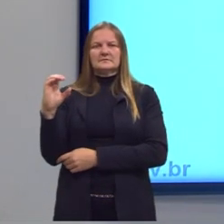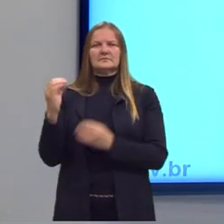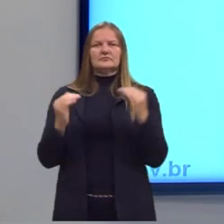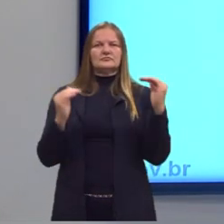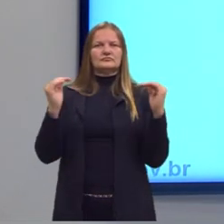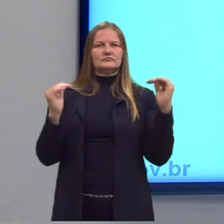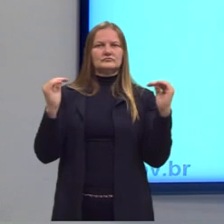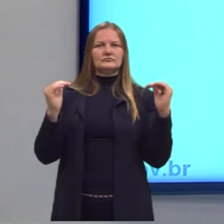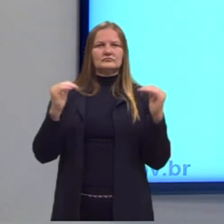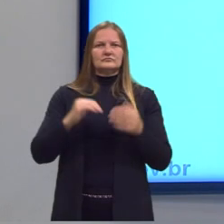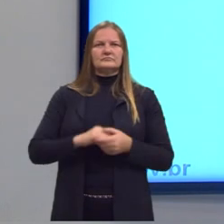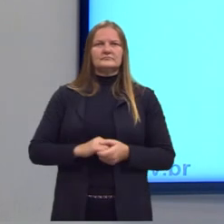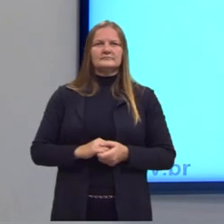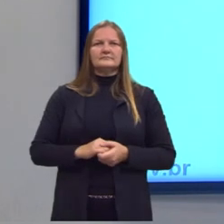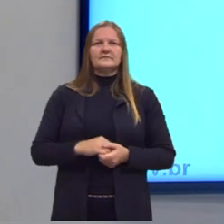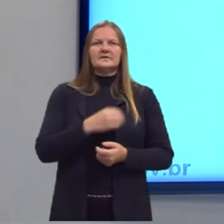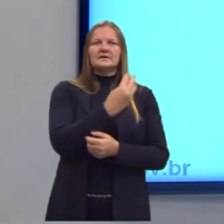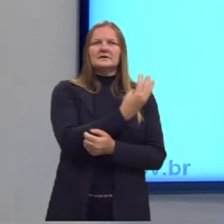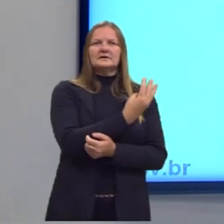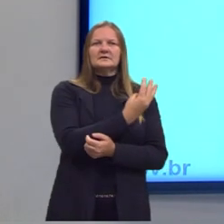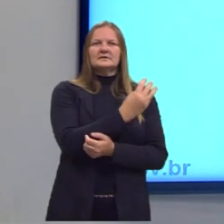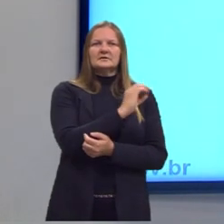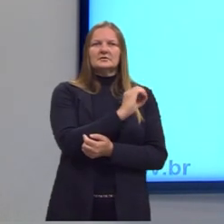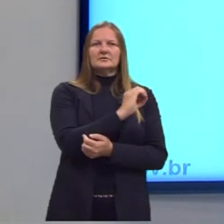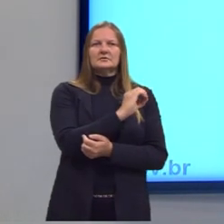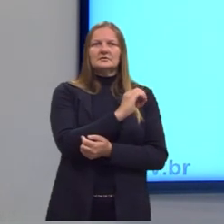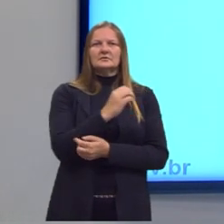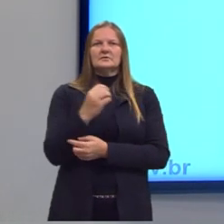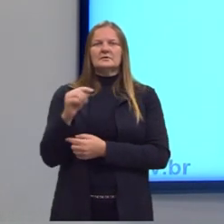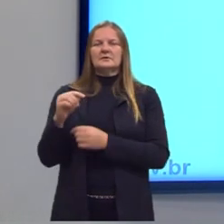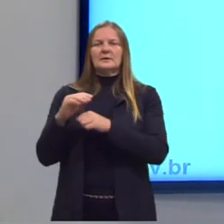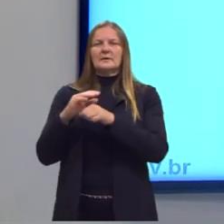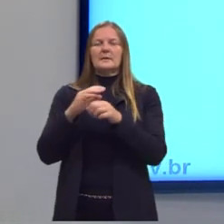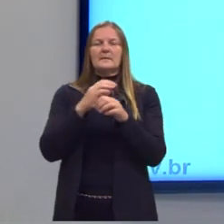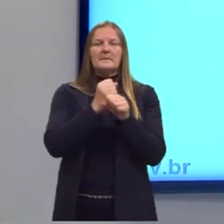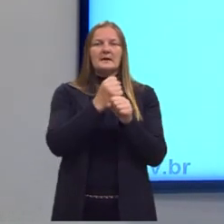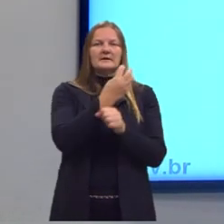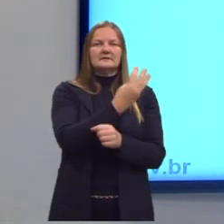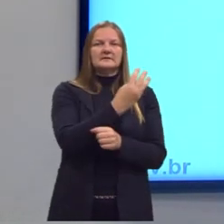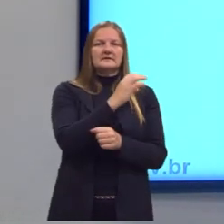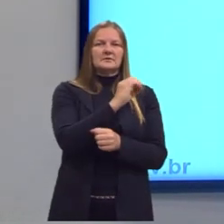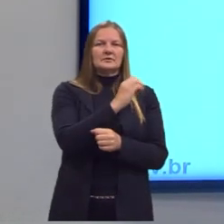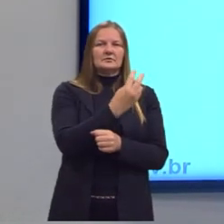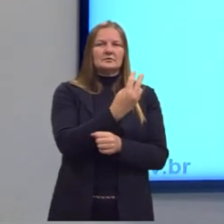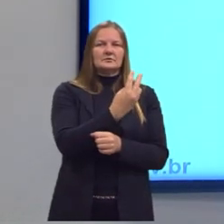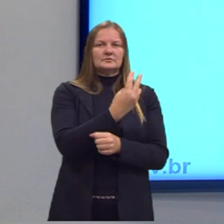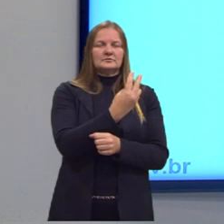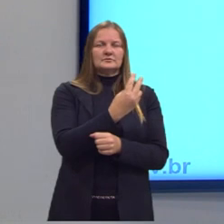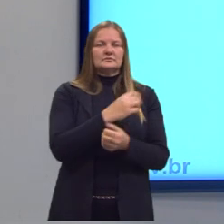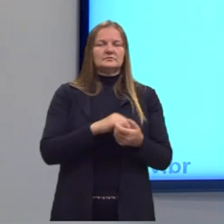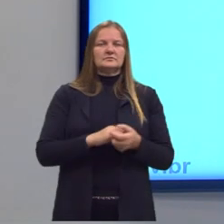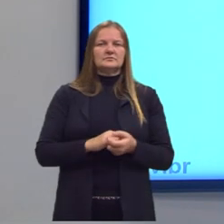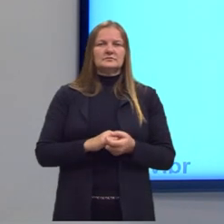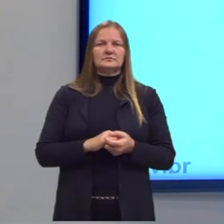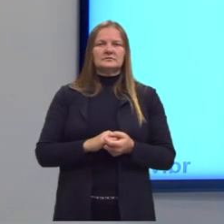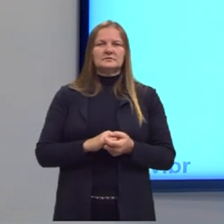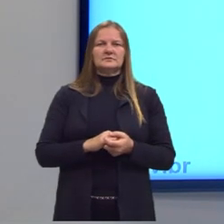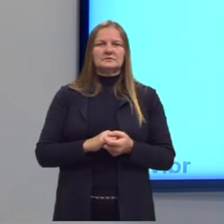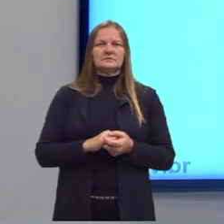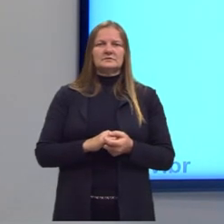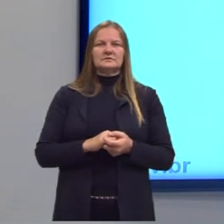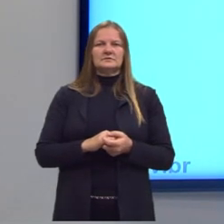carbonos que eu tenho três oxigenios mais três oxigênio porque oxigênio aparece nas duas